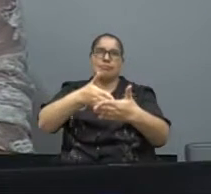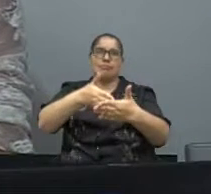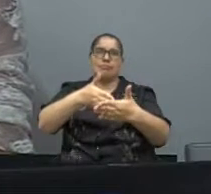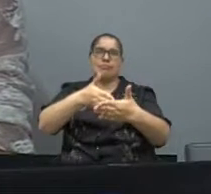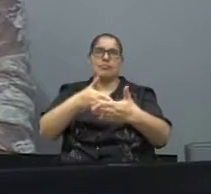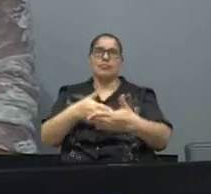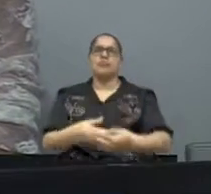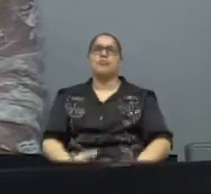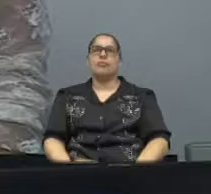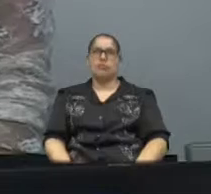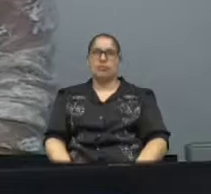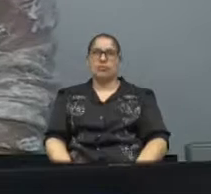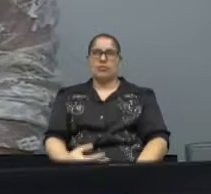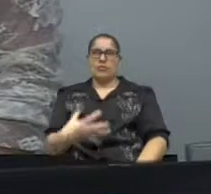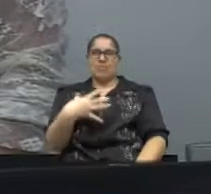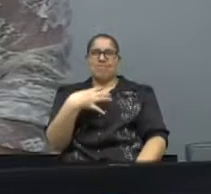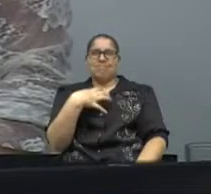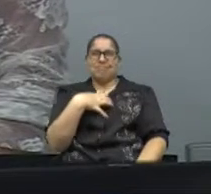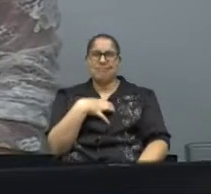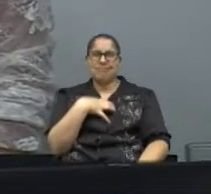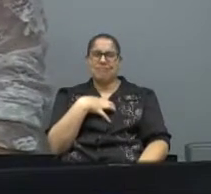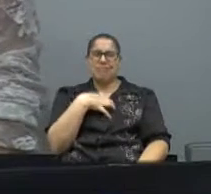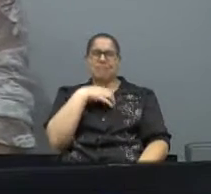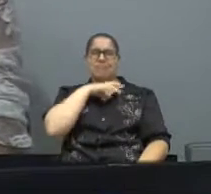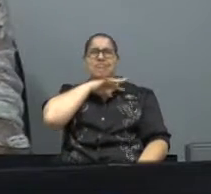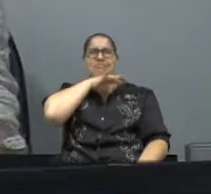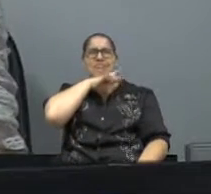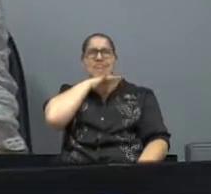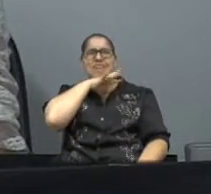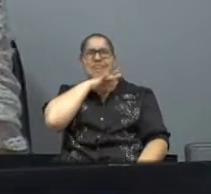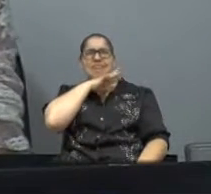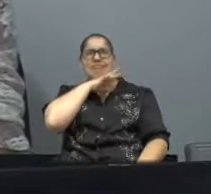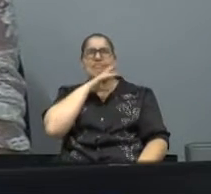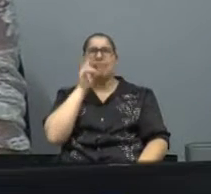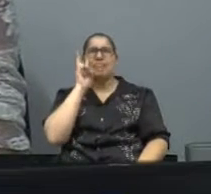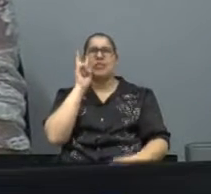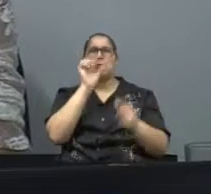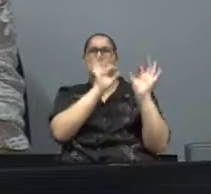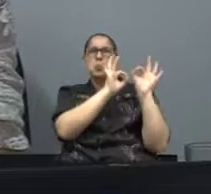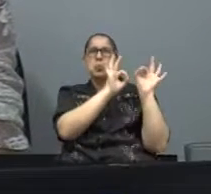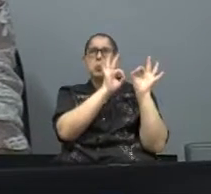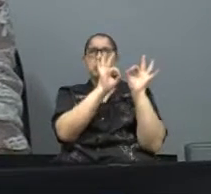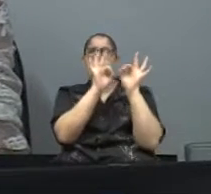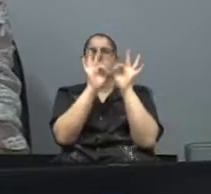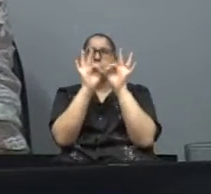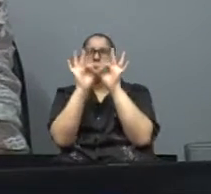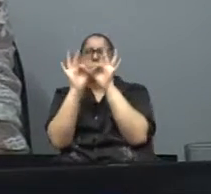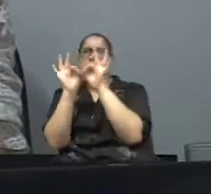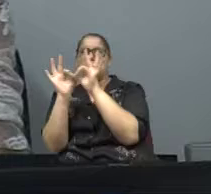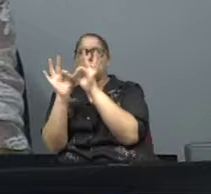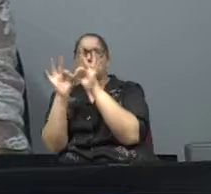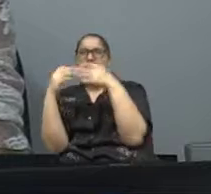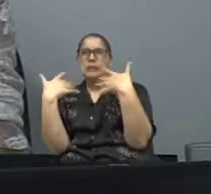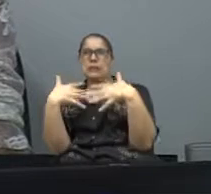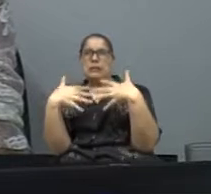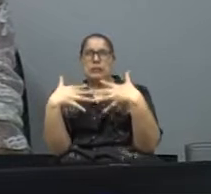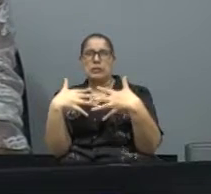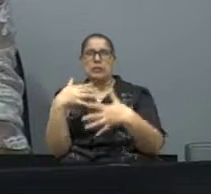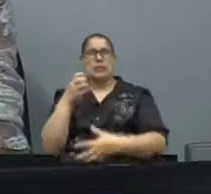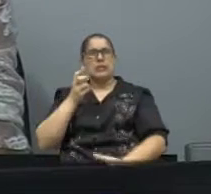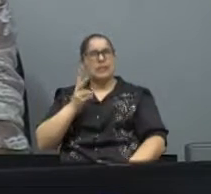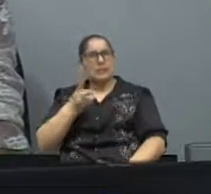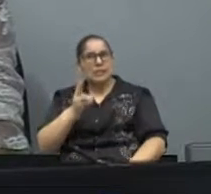Eu me senti muito mal vendo aquelas cenas. Eu que sempre trabalhei muito voltado na